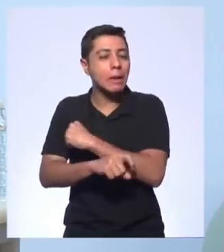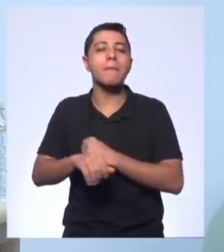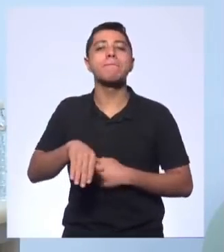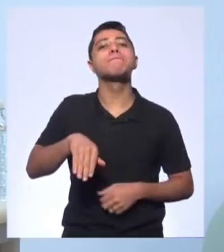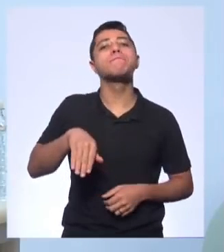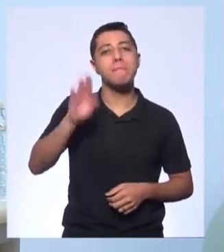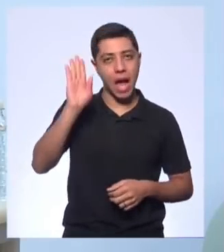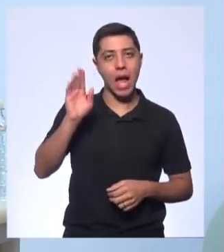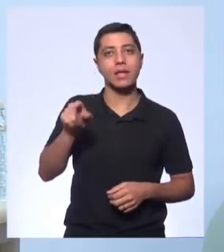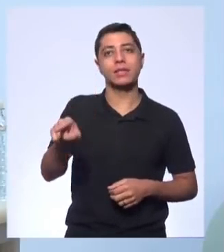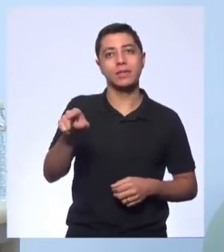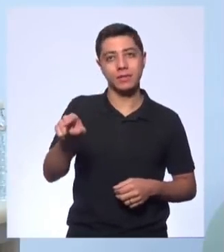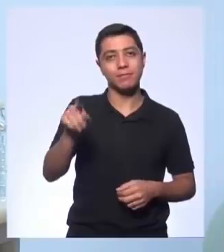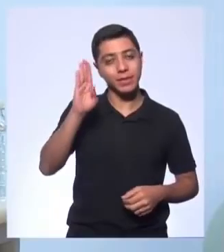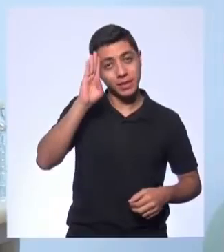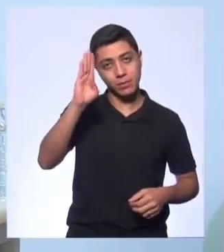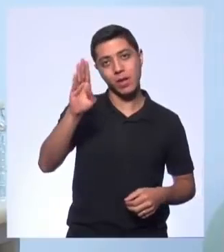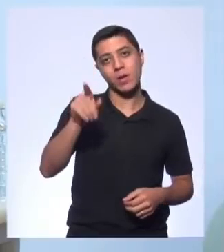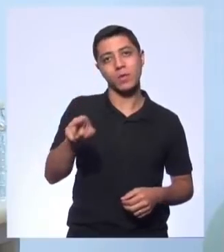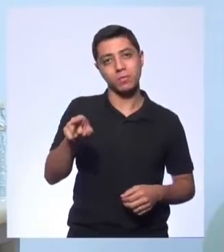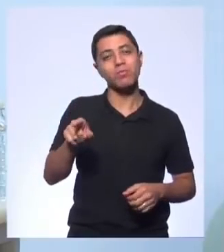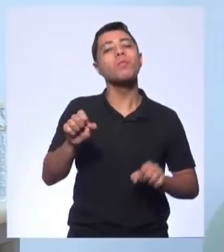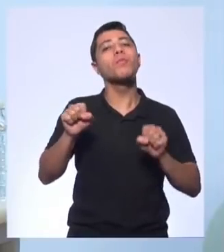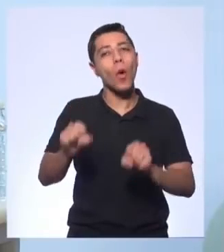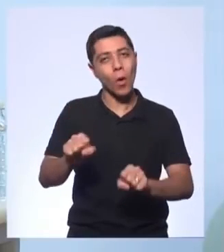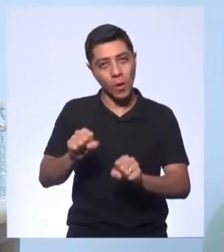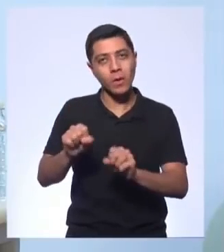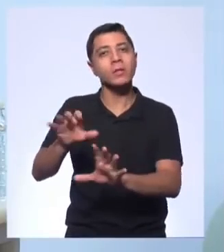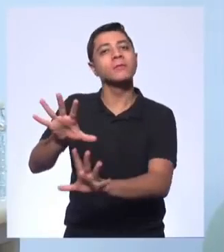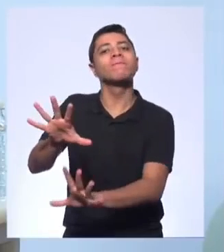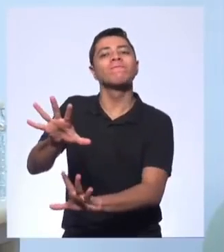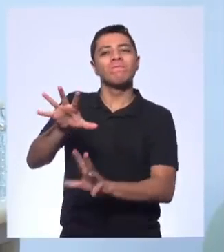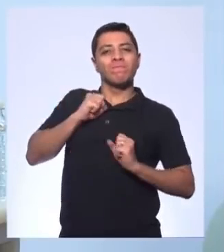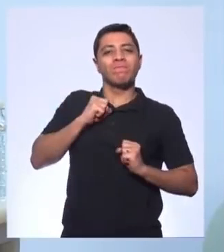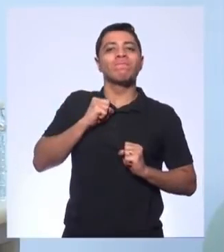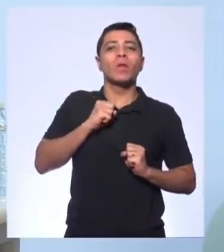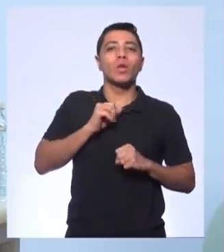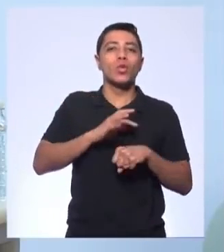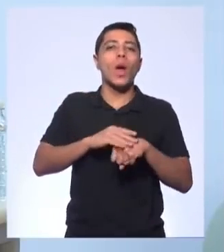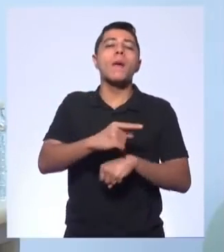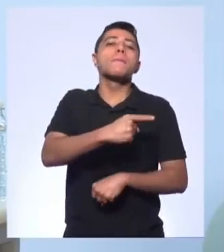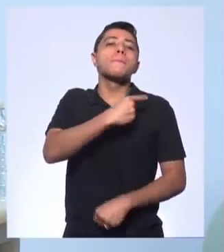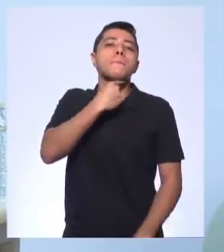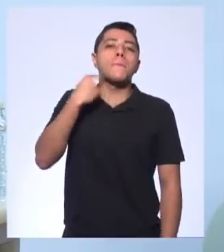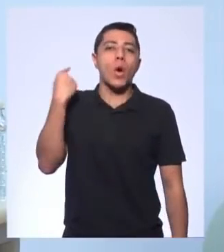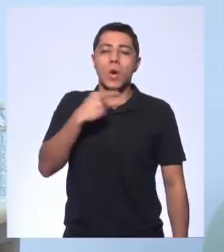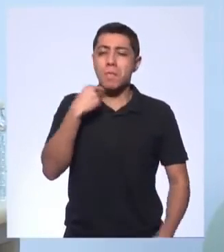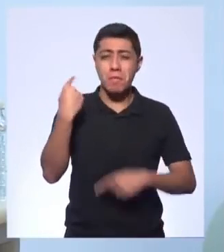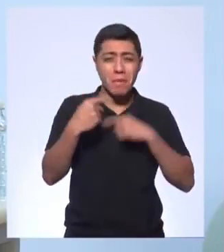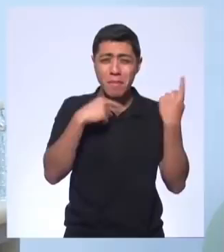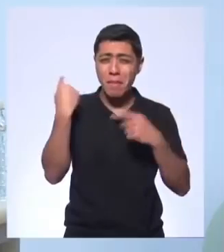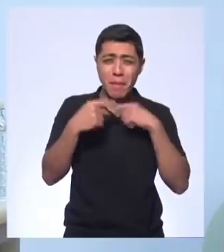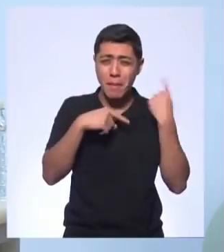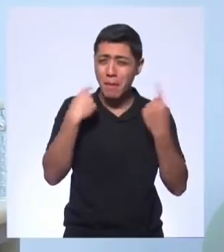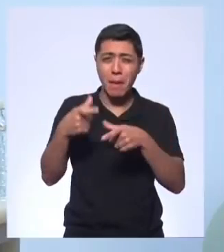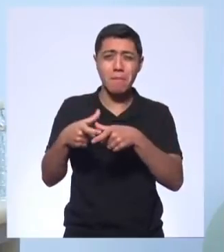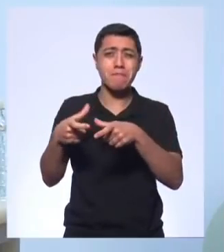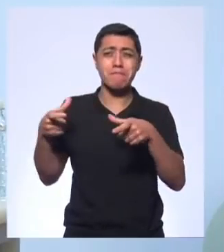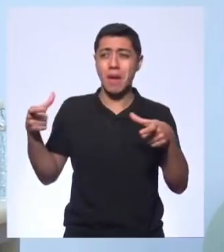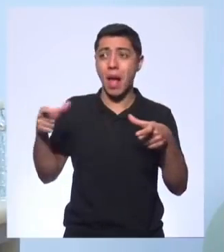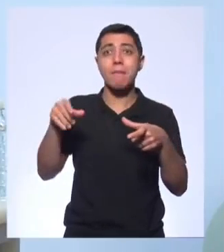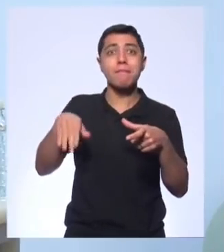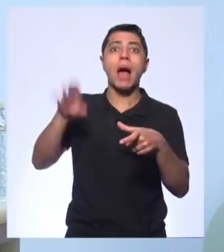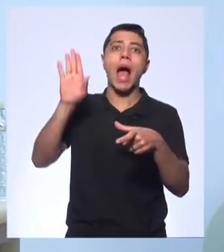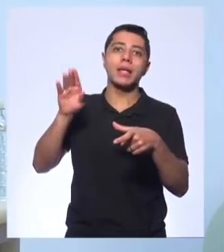vulneráveis, esses indivíduos têm apresentam mais mortes por esse tipo de doenças, né, do